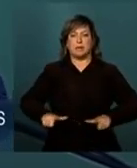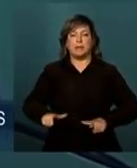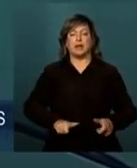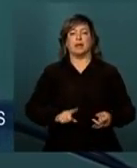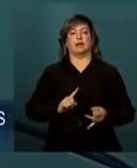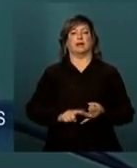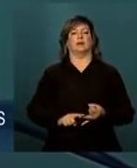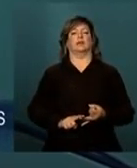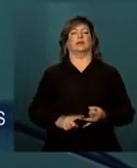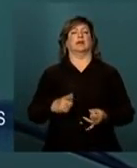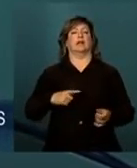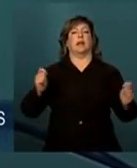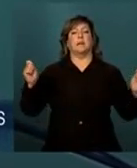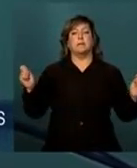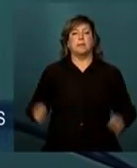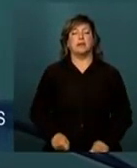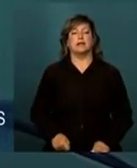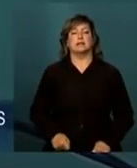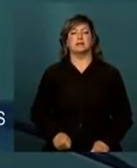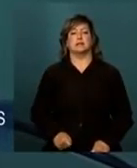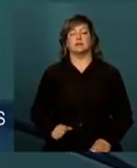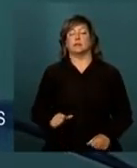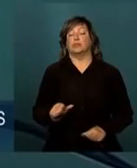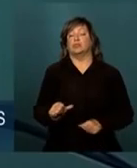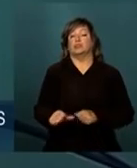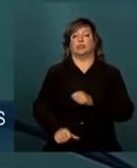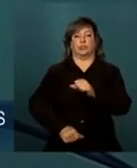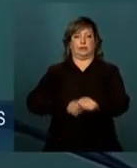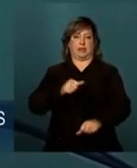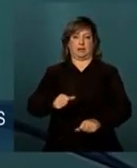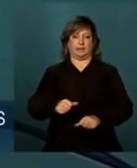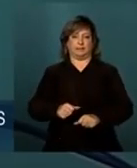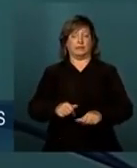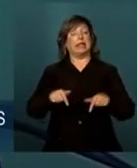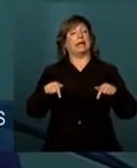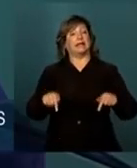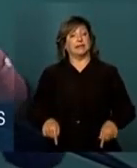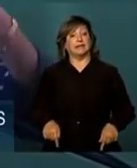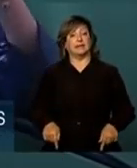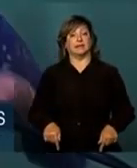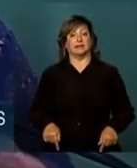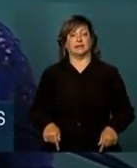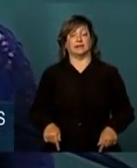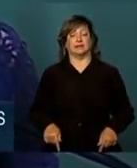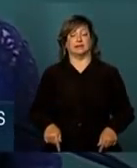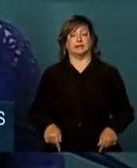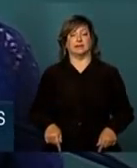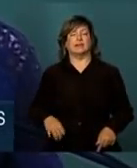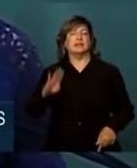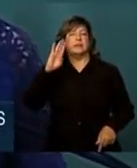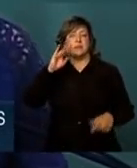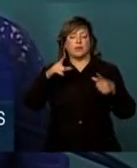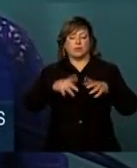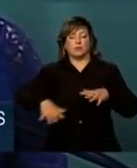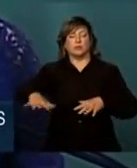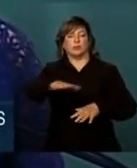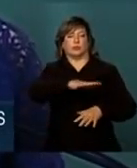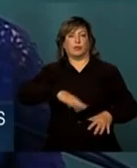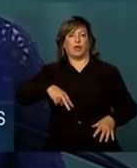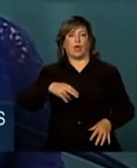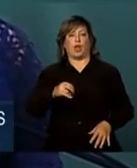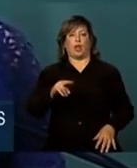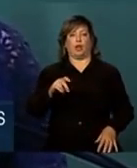em capacidade de se transformar. E aqui, no coração do Nordeste, eu